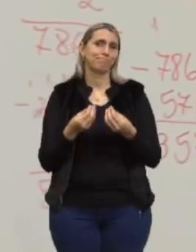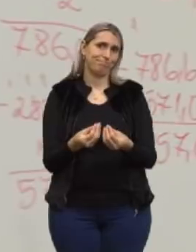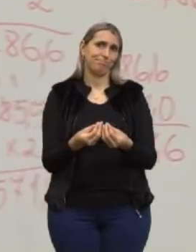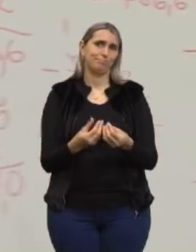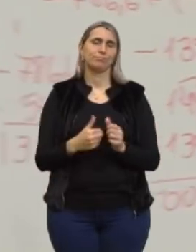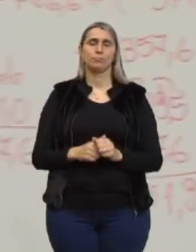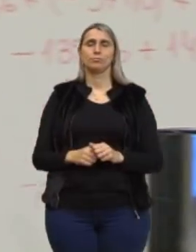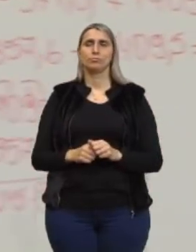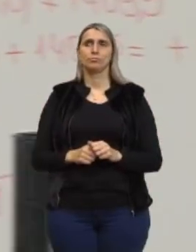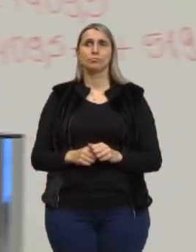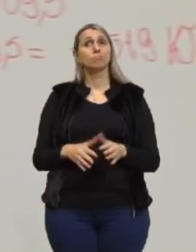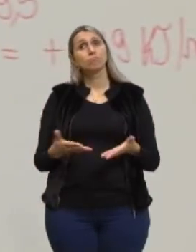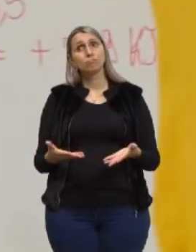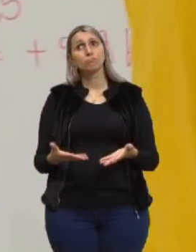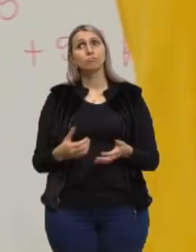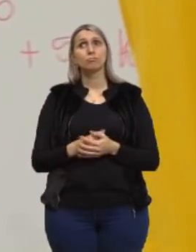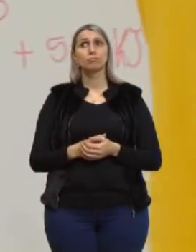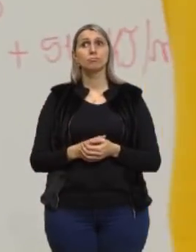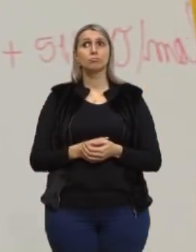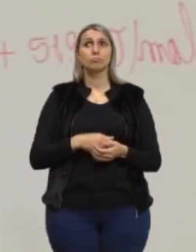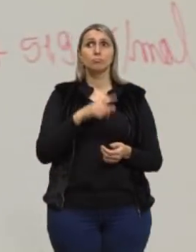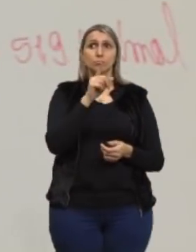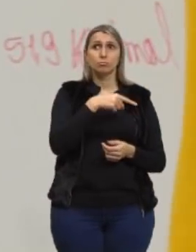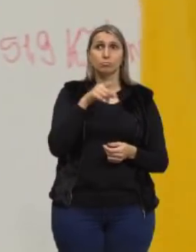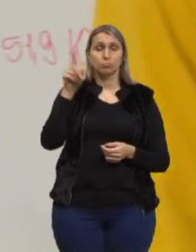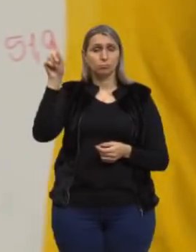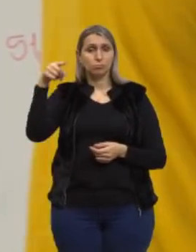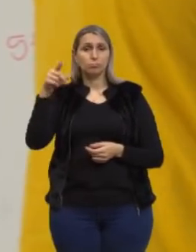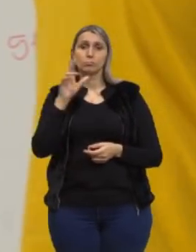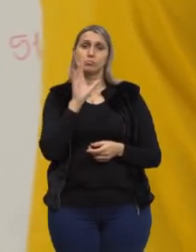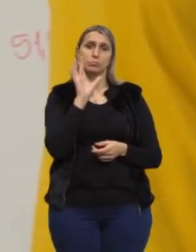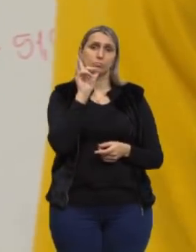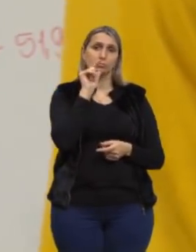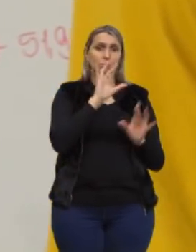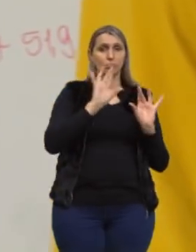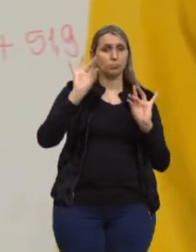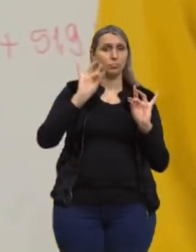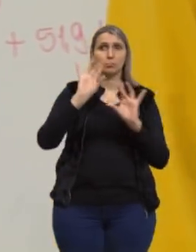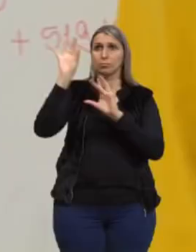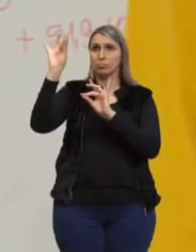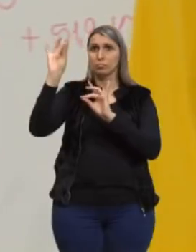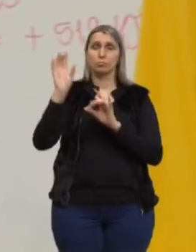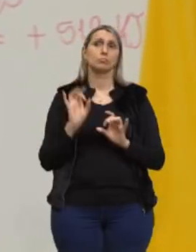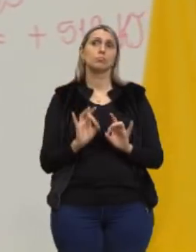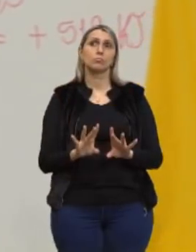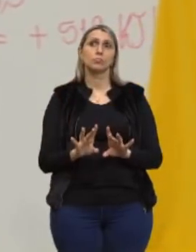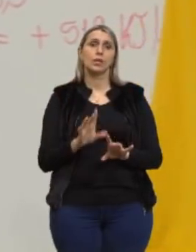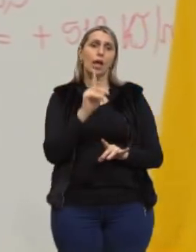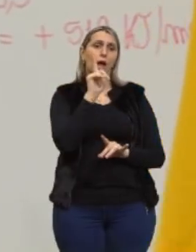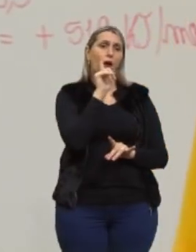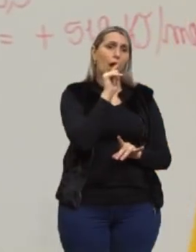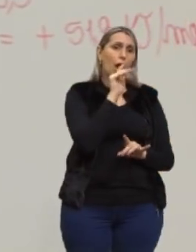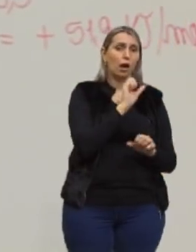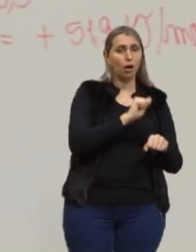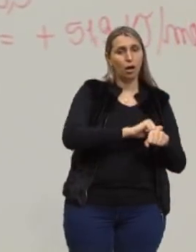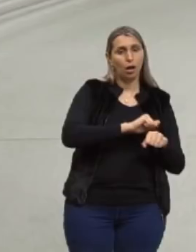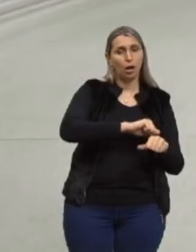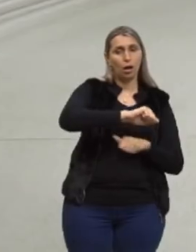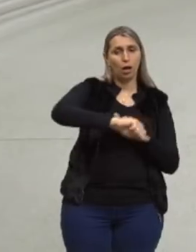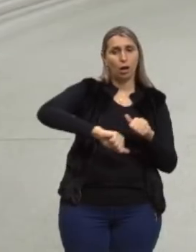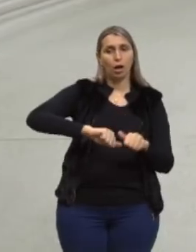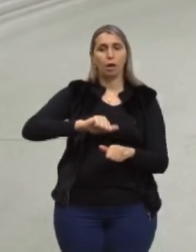dar eu cortei água líquida com água líquida o que que sobrou água sólida